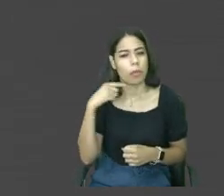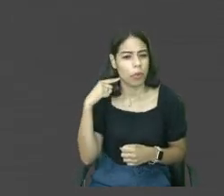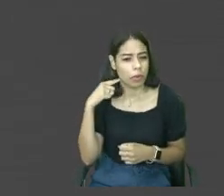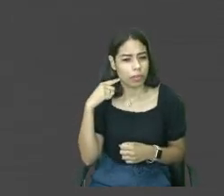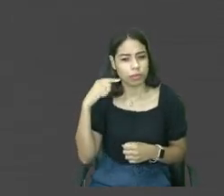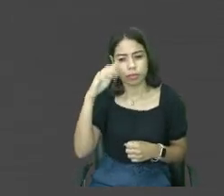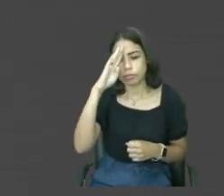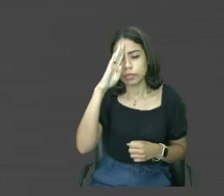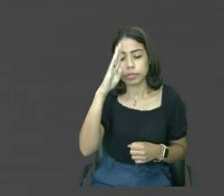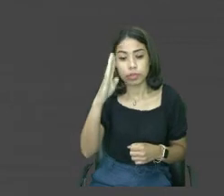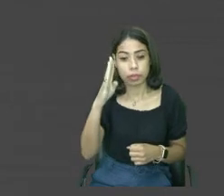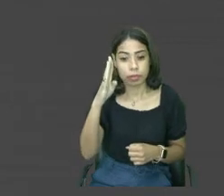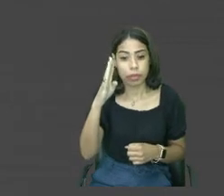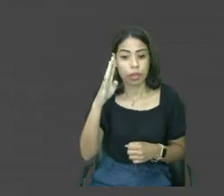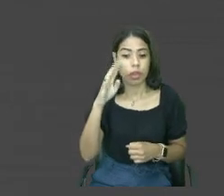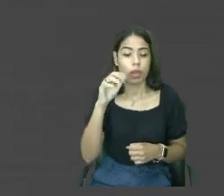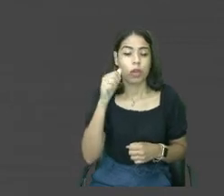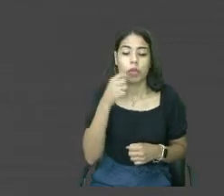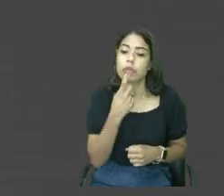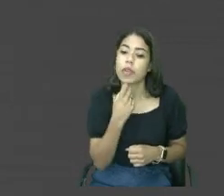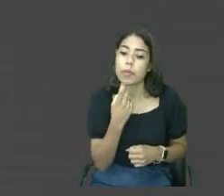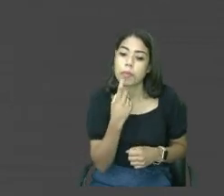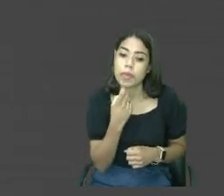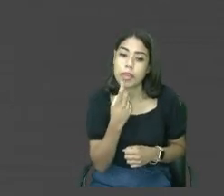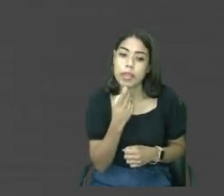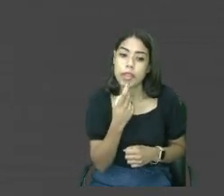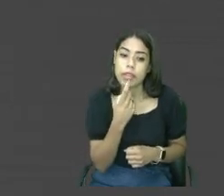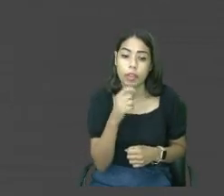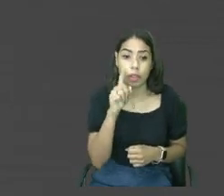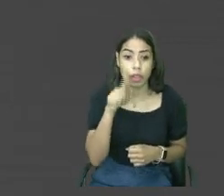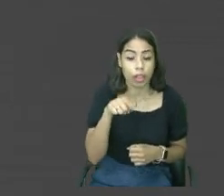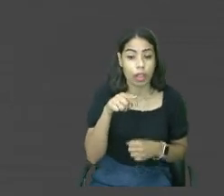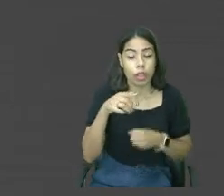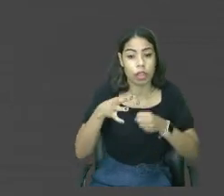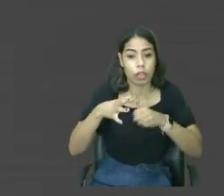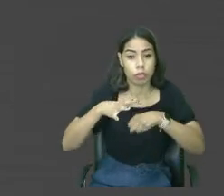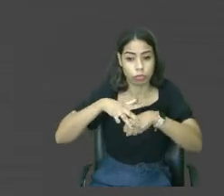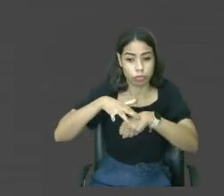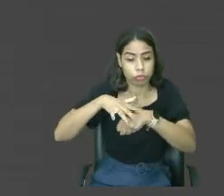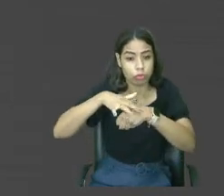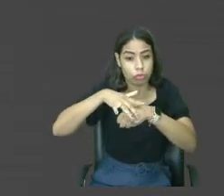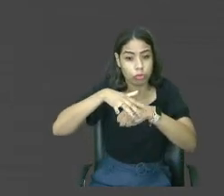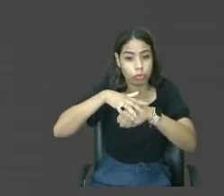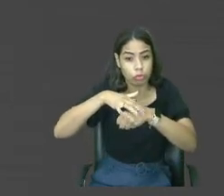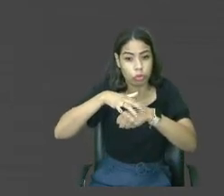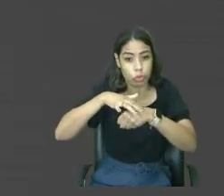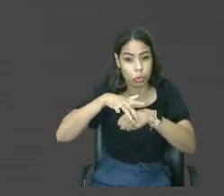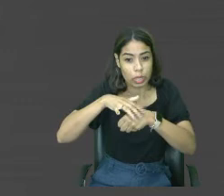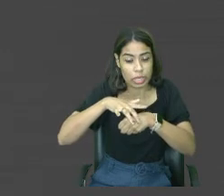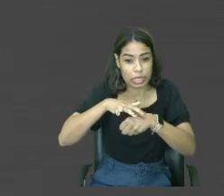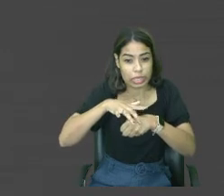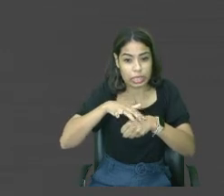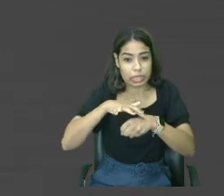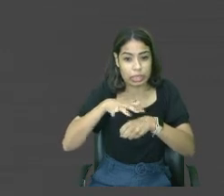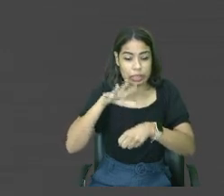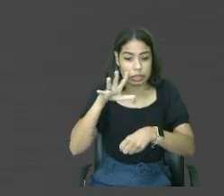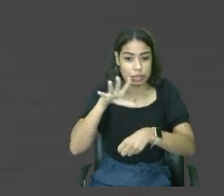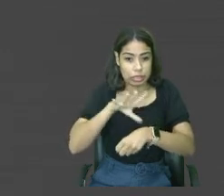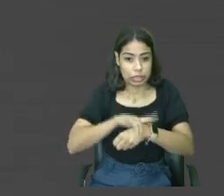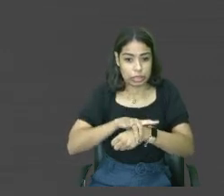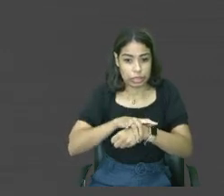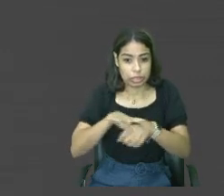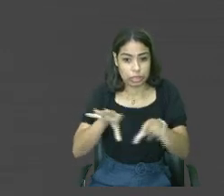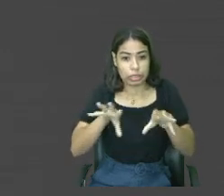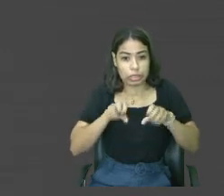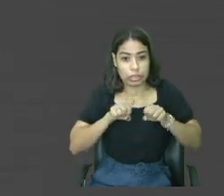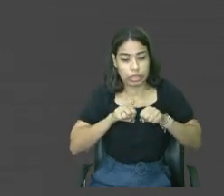embaixo é a vermelha, né, que são as doenças infecciosas e parasitárias, que é aí que estão os pacientes acometidos pela